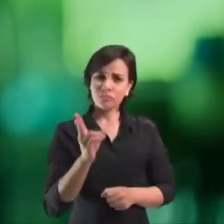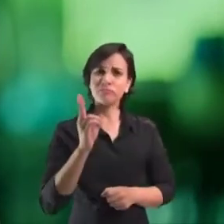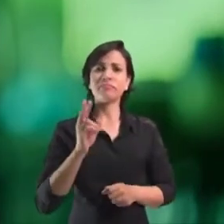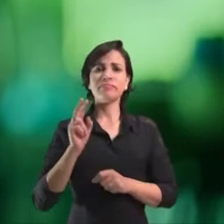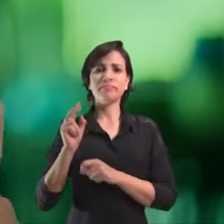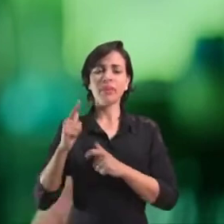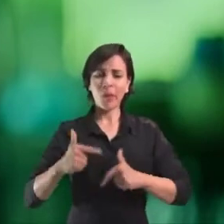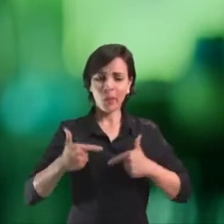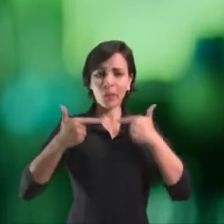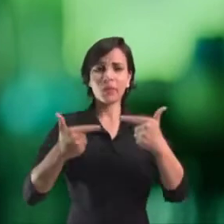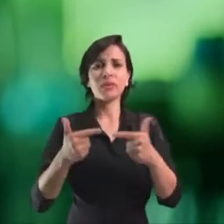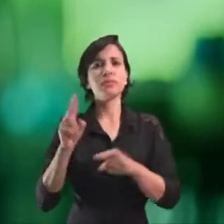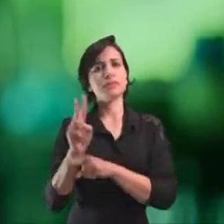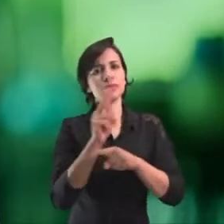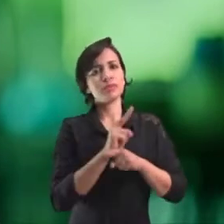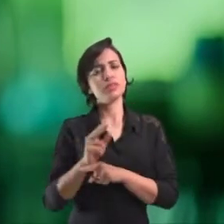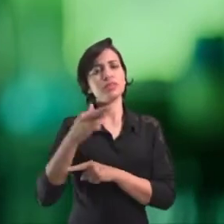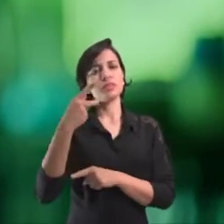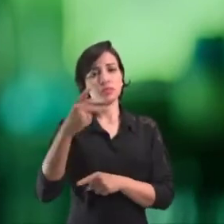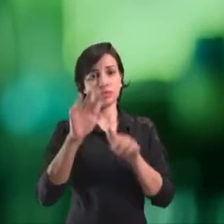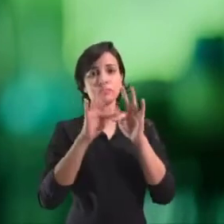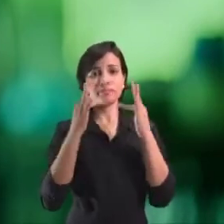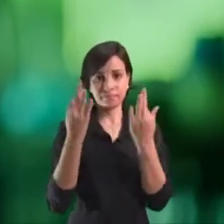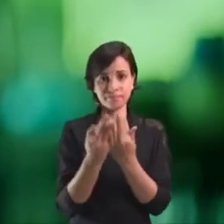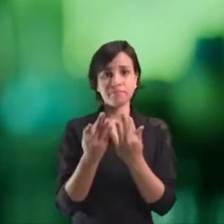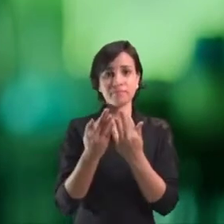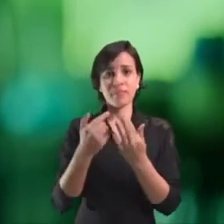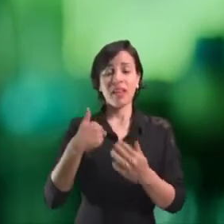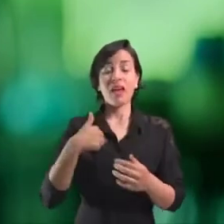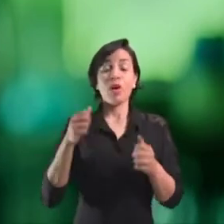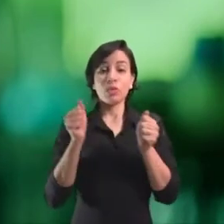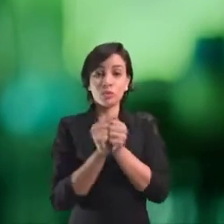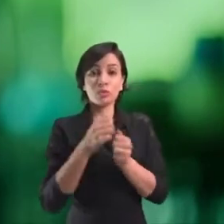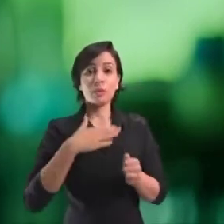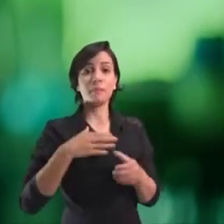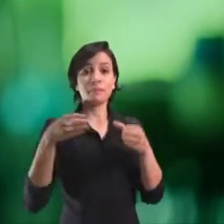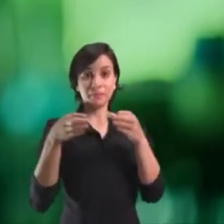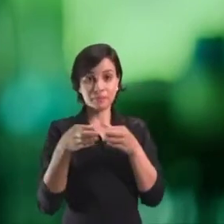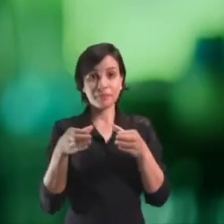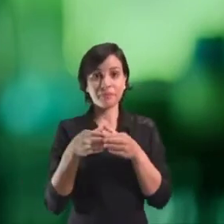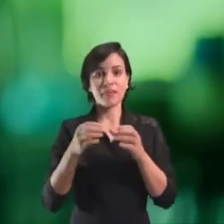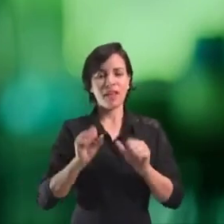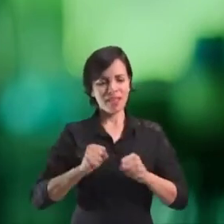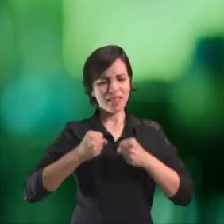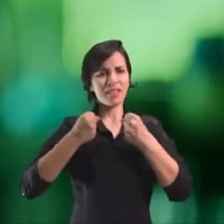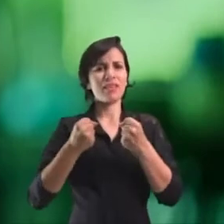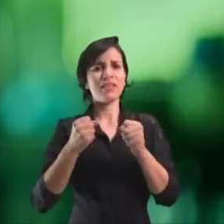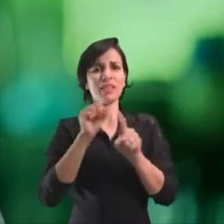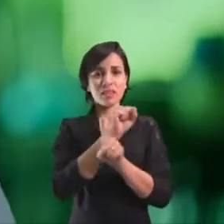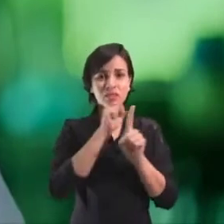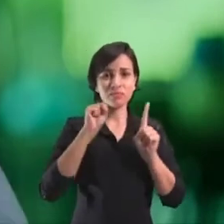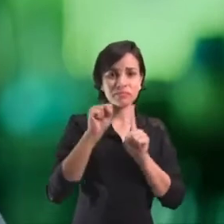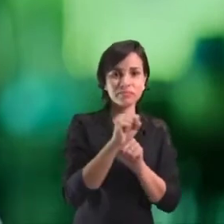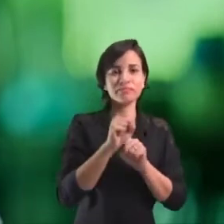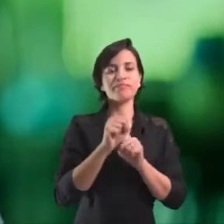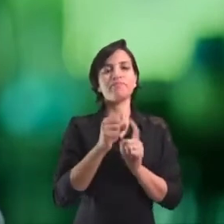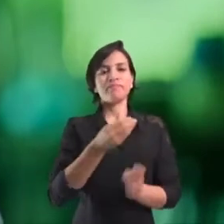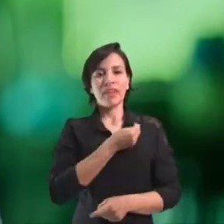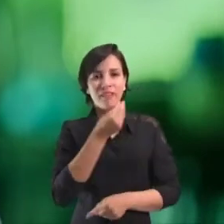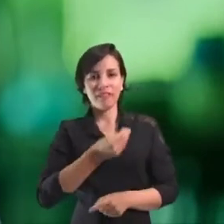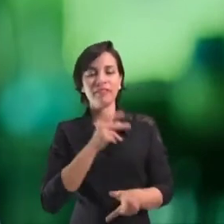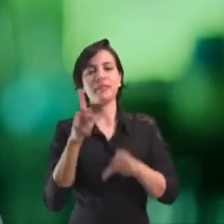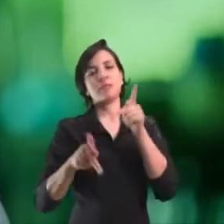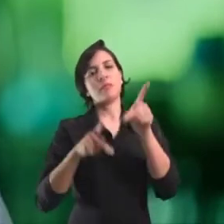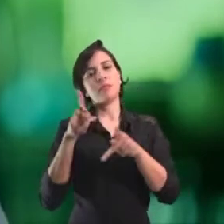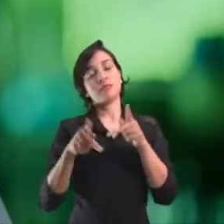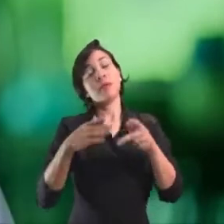ruas, combatendo o crime, defendendo a população, a sociedade e a vida. Esse era meu dever, e o dever tinha que ser